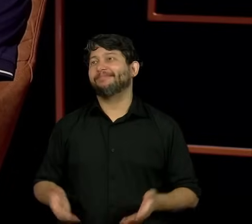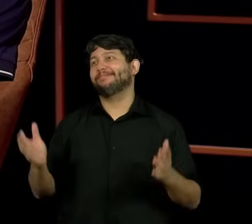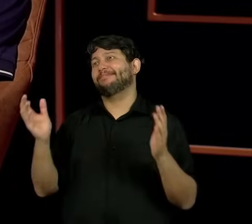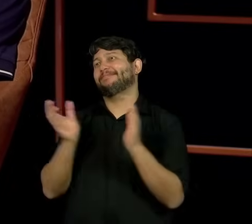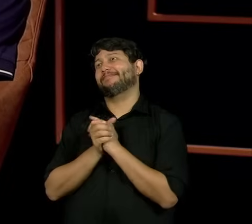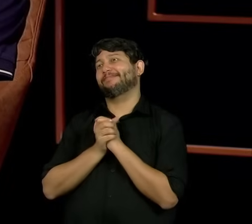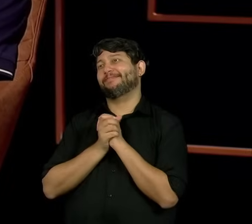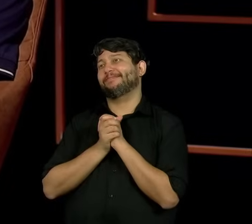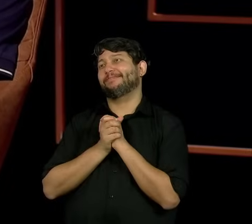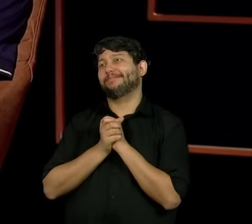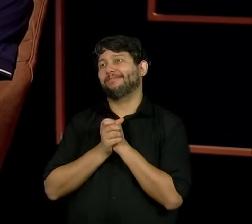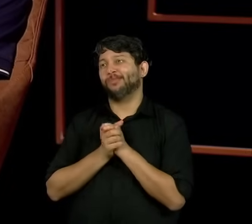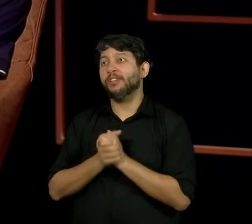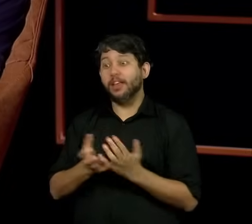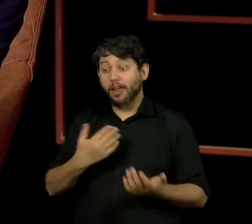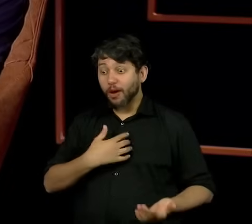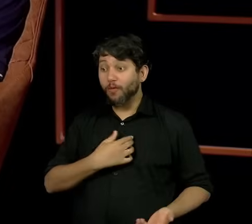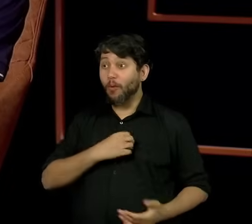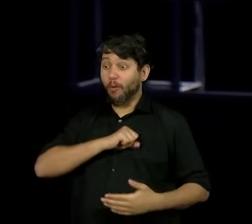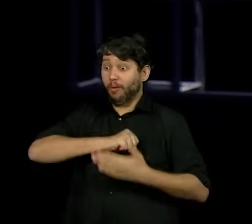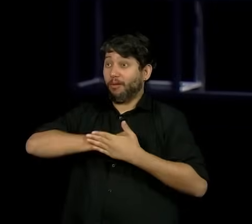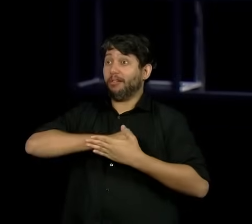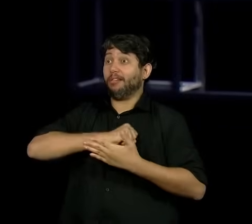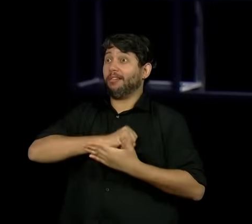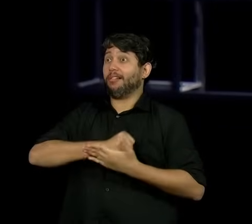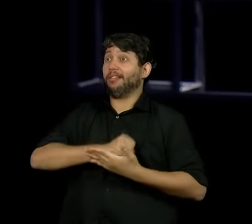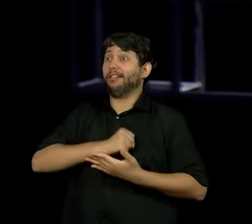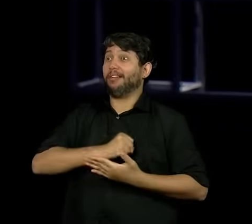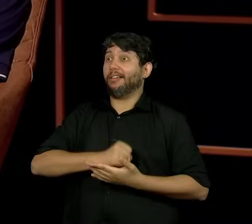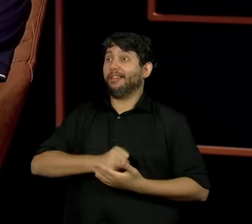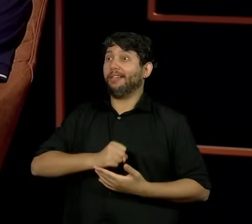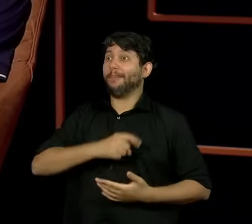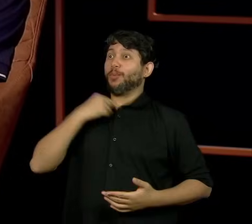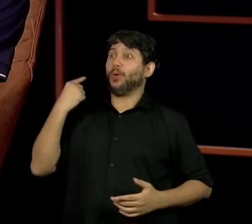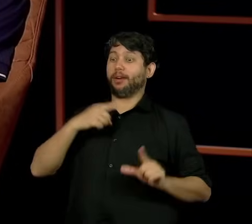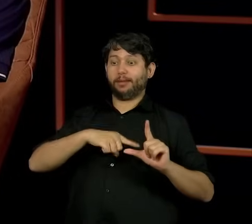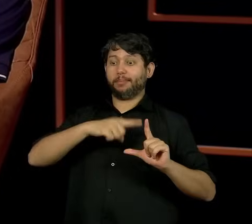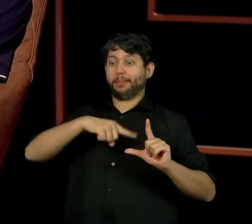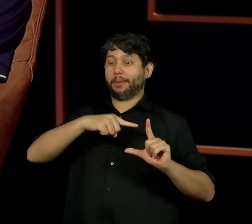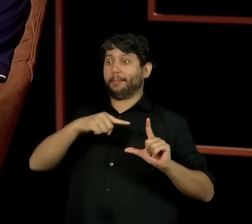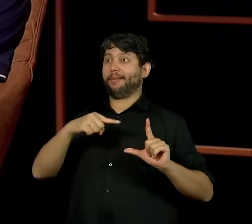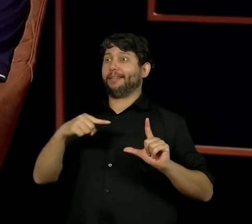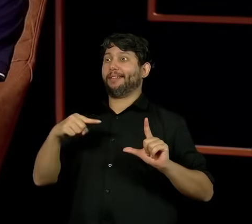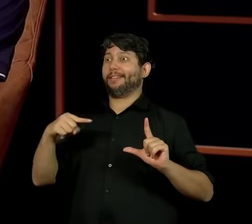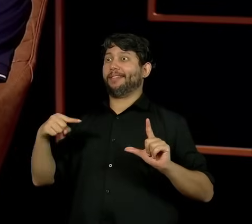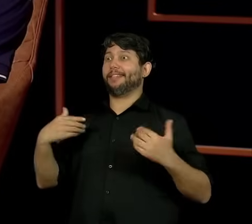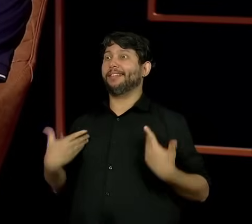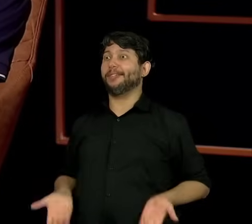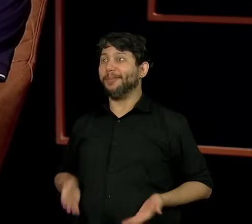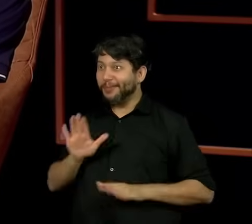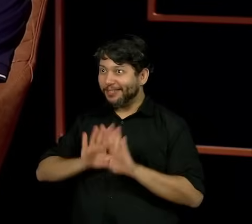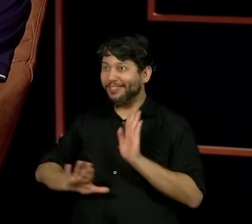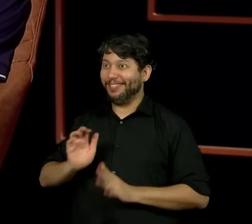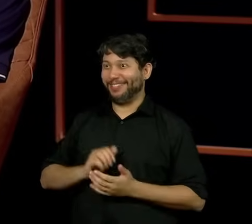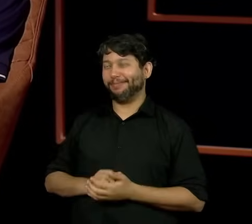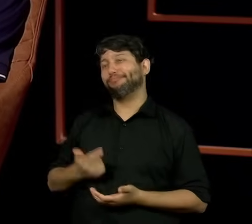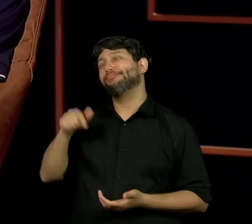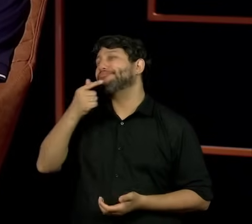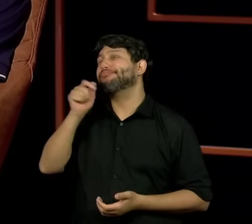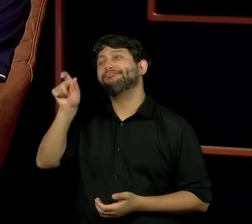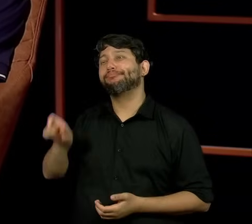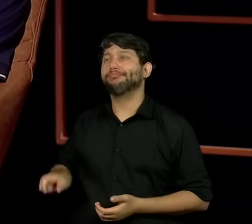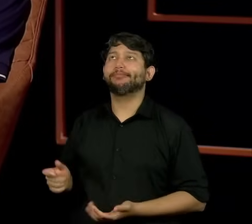Gente do céu, vocês querem me matar do coração. Não. Porque realmente Petrônio é um primeiríssimo ator